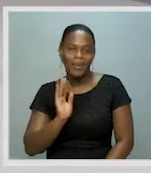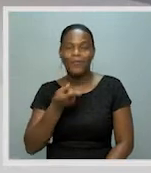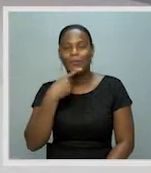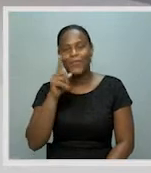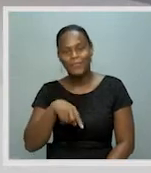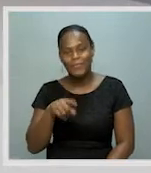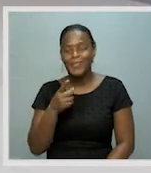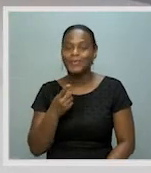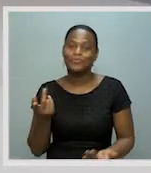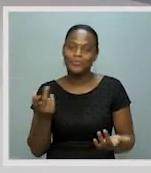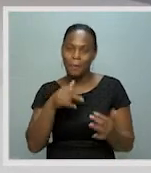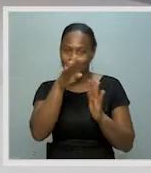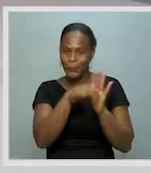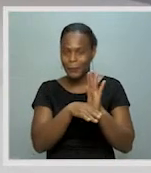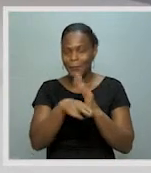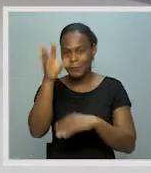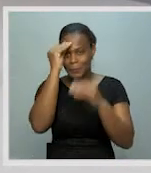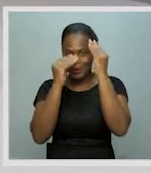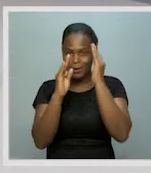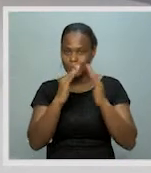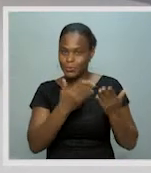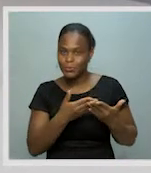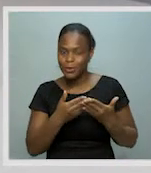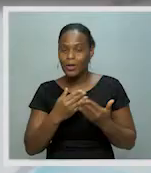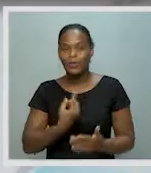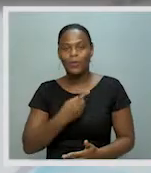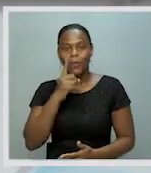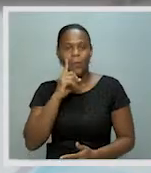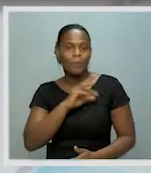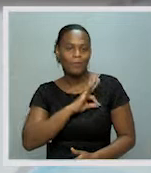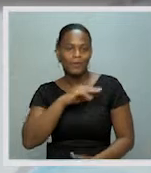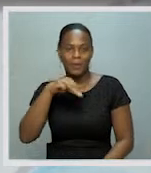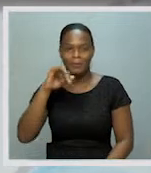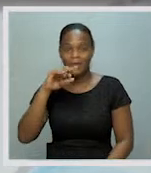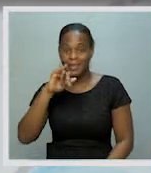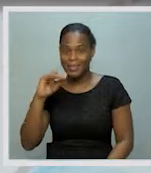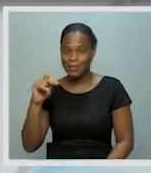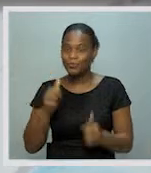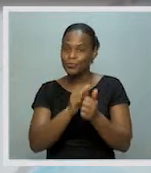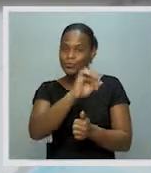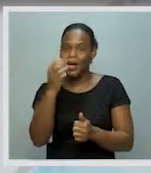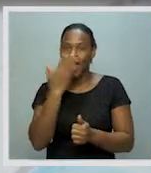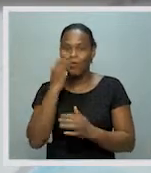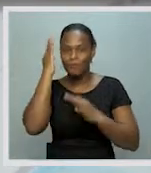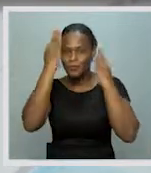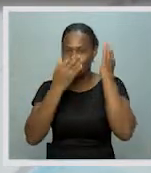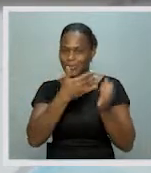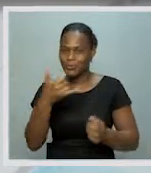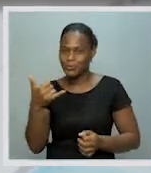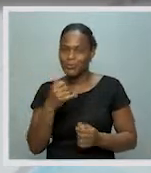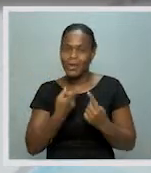Olá, estamos de volta a mais um programa Aprender a Estudar em Casa. Eu sou Miriam Fernandes, estou convosco nas aulas de Filosofia